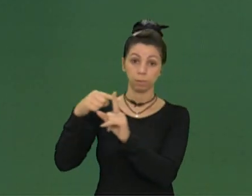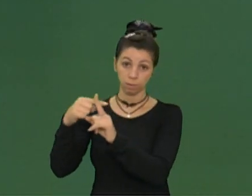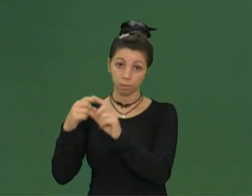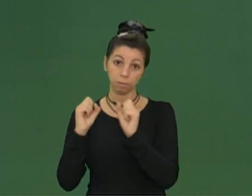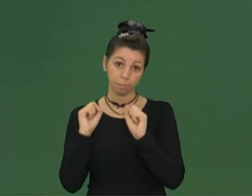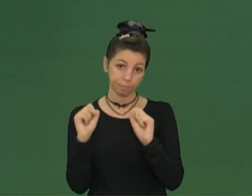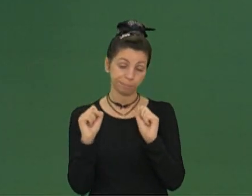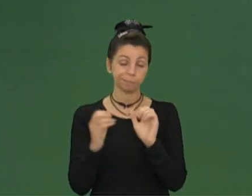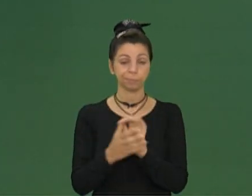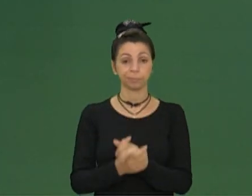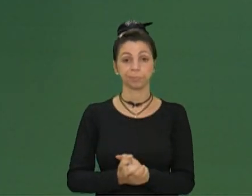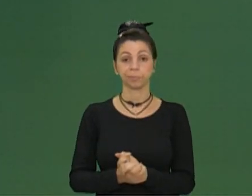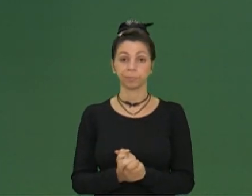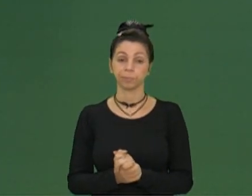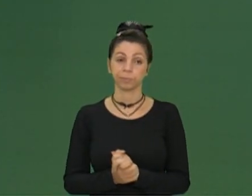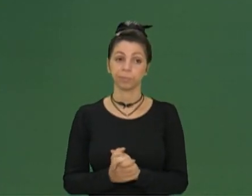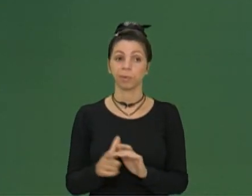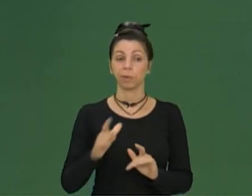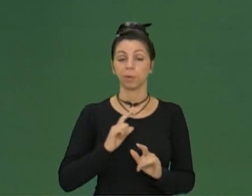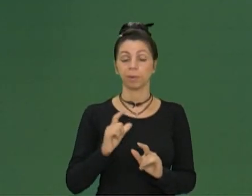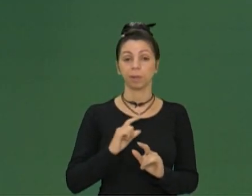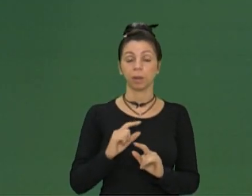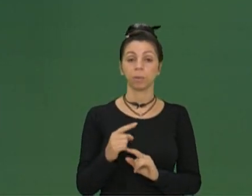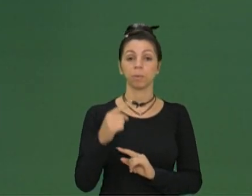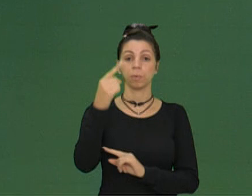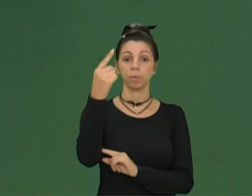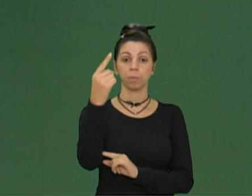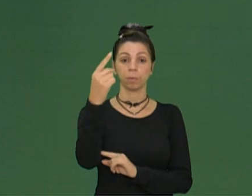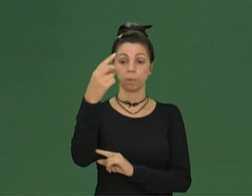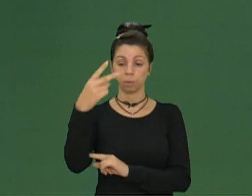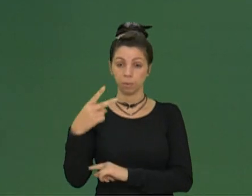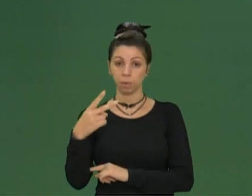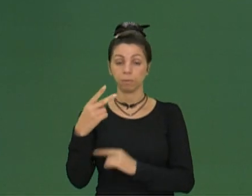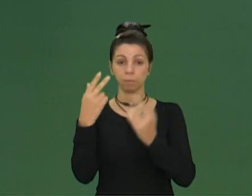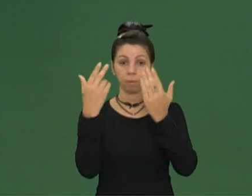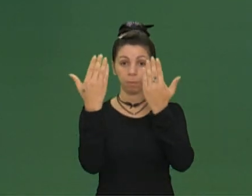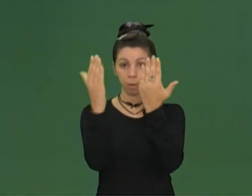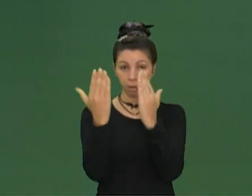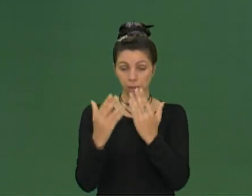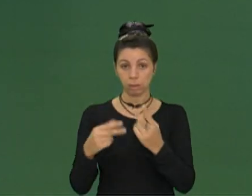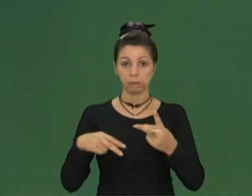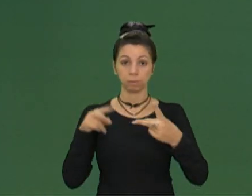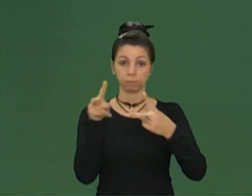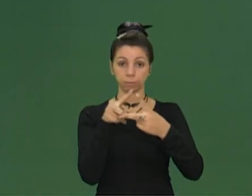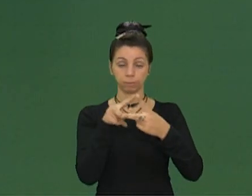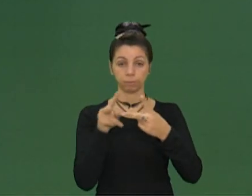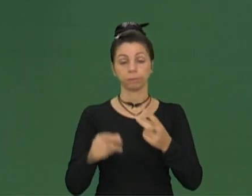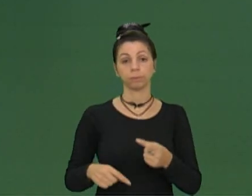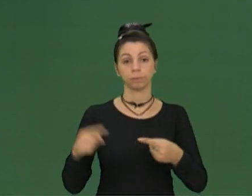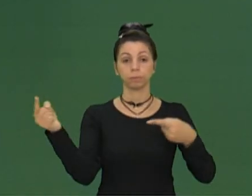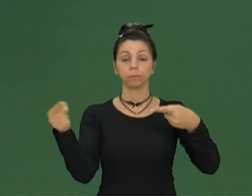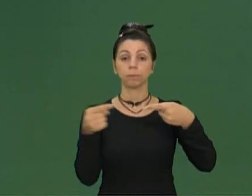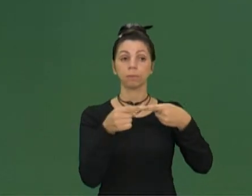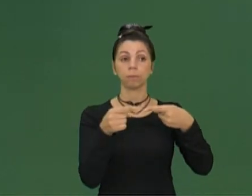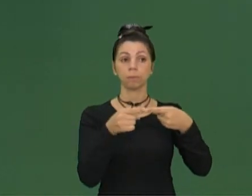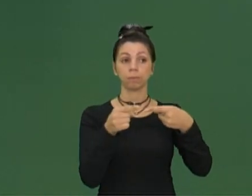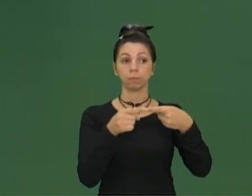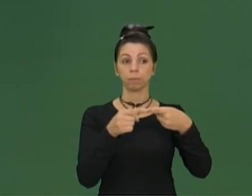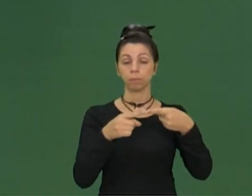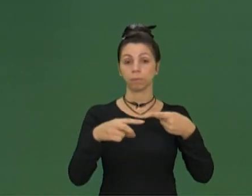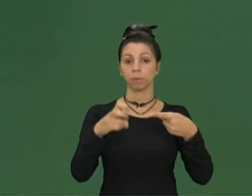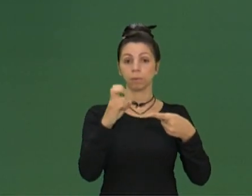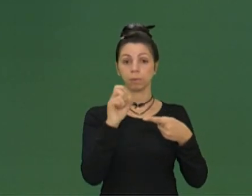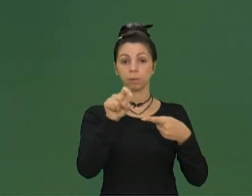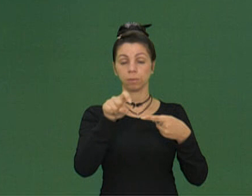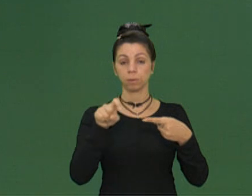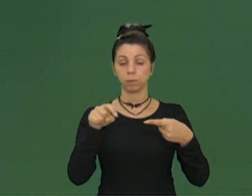negativo, certo? Então, eu tenho o caso 1 e o caso 2. Vamos analisar cada um deles. O primeiro, 5x menos 6 igual a x